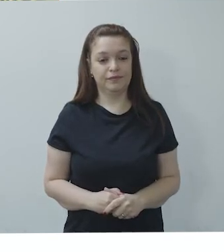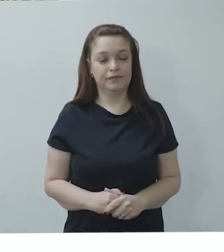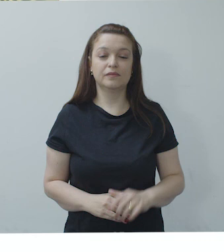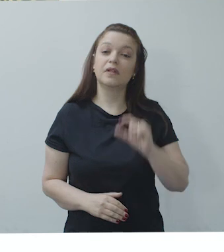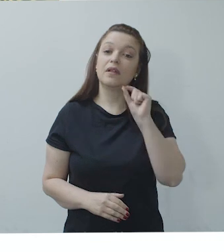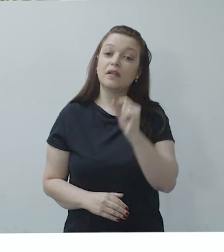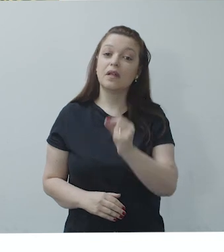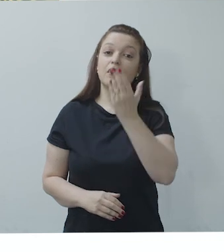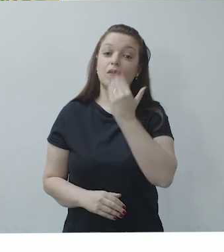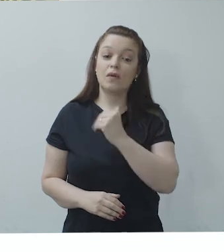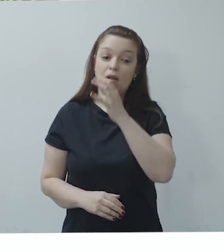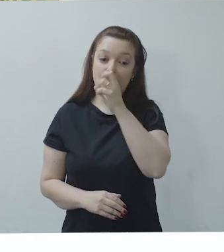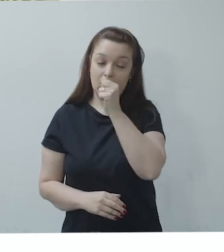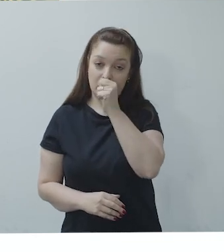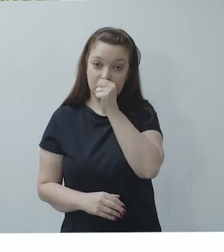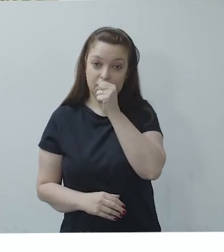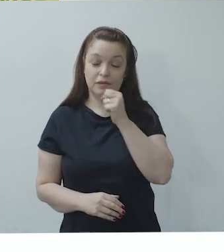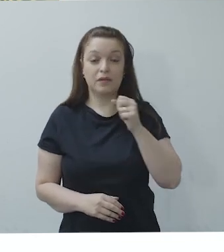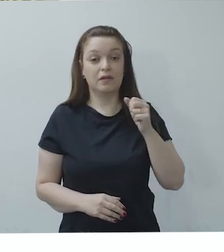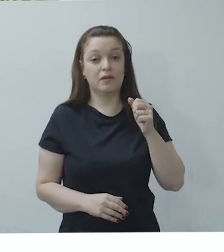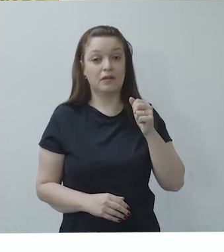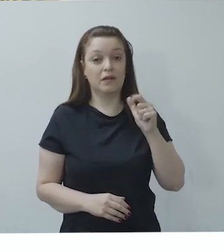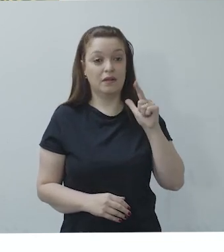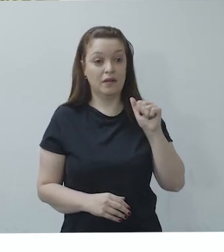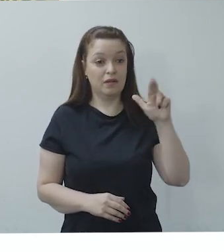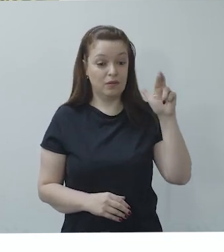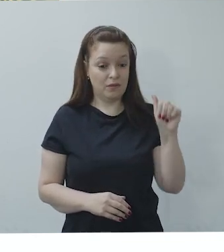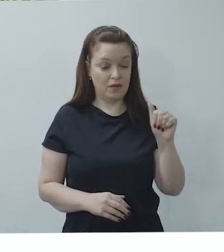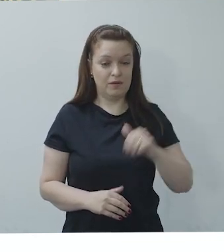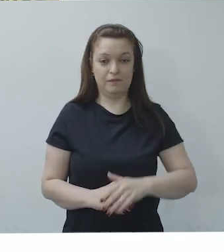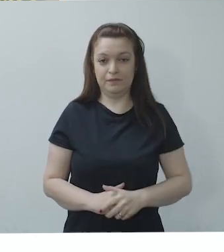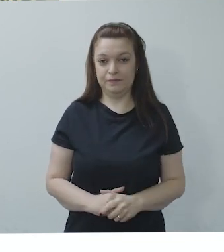Quem comeu a laranja foi a Laura.